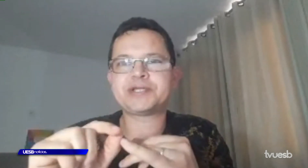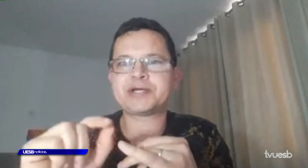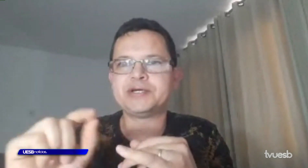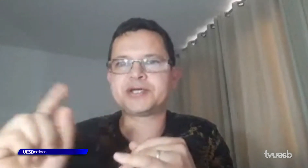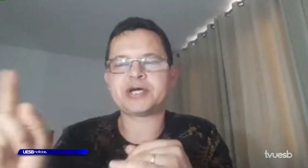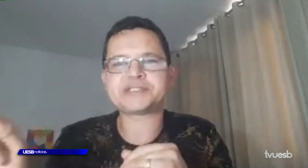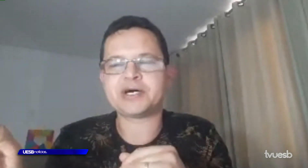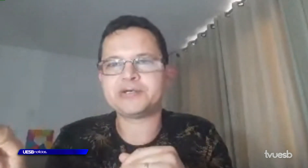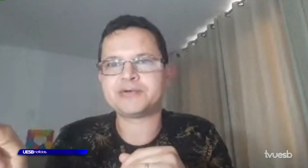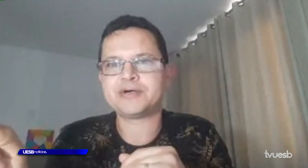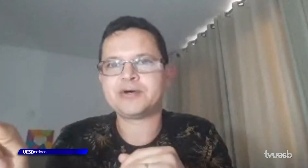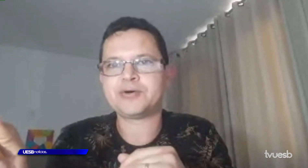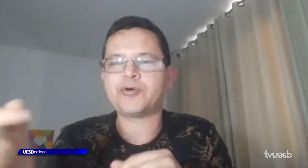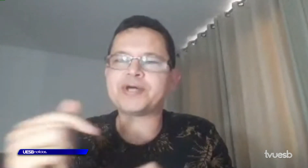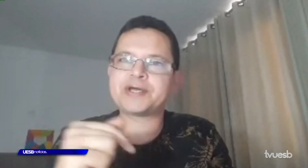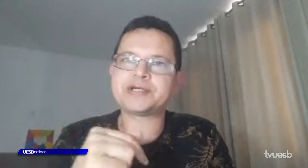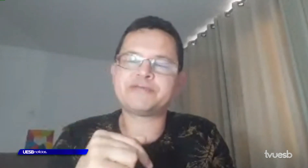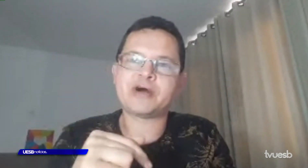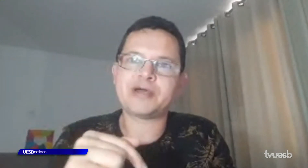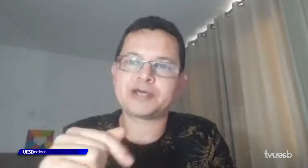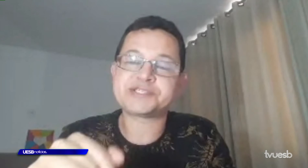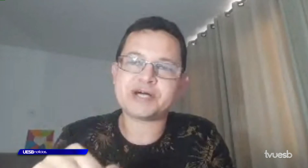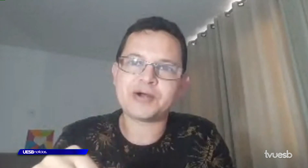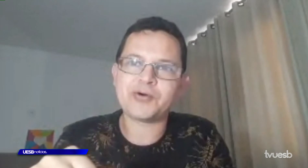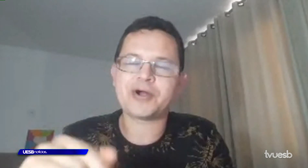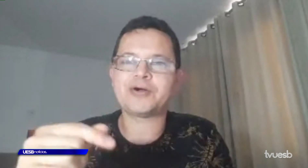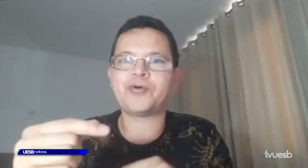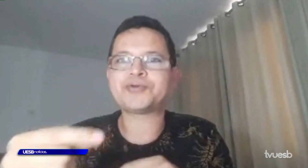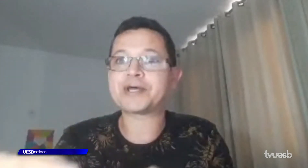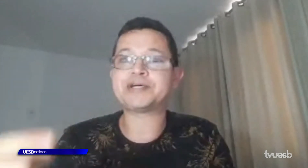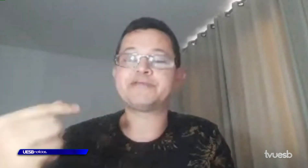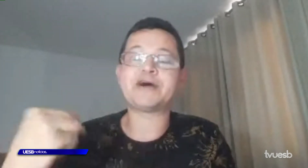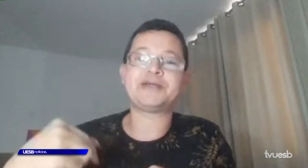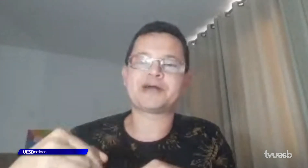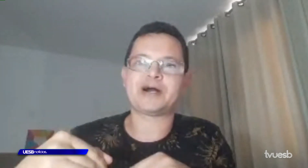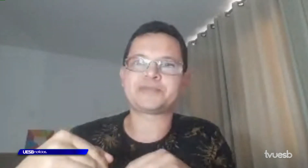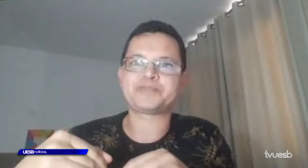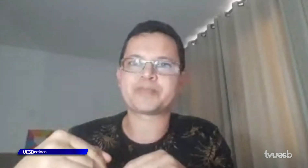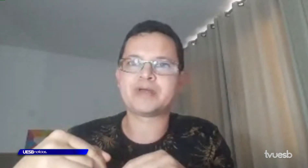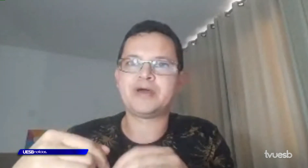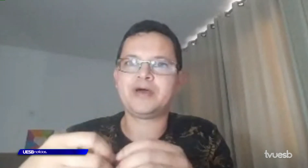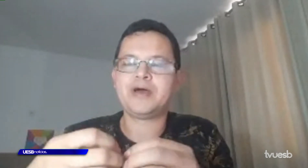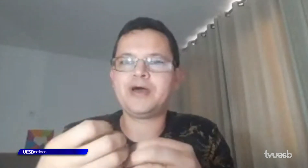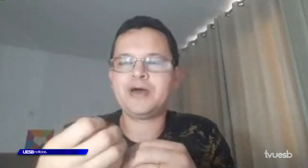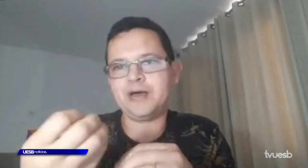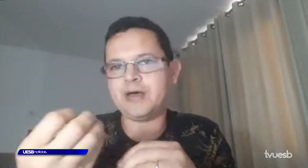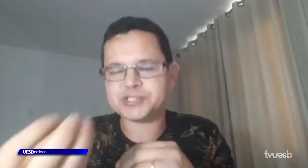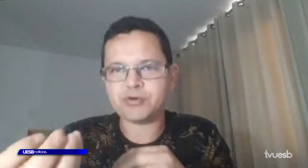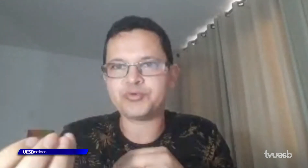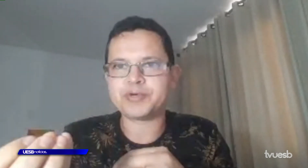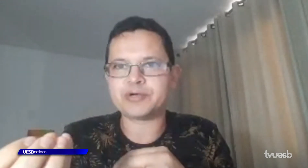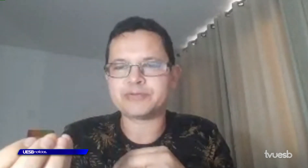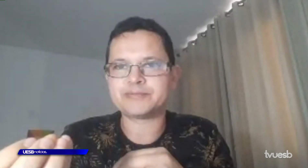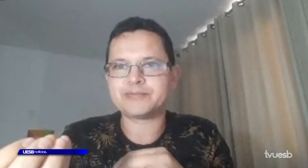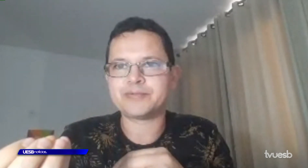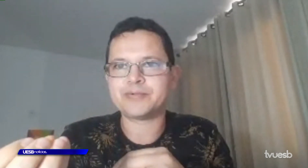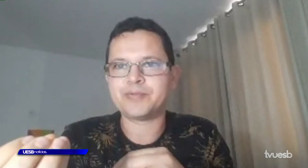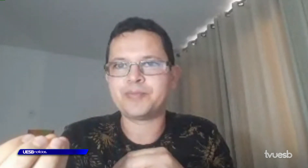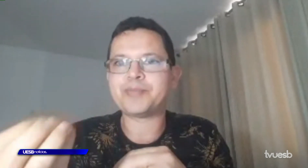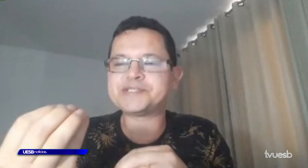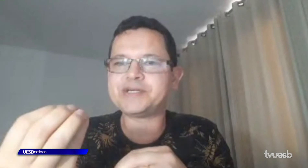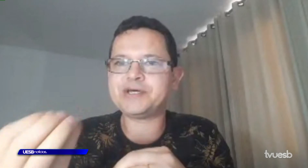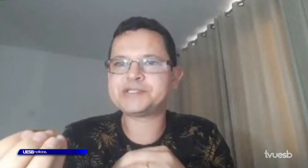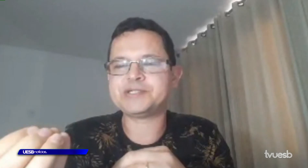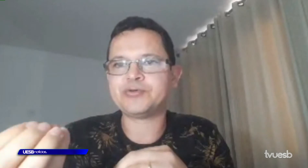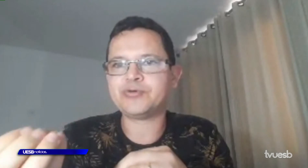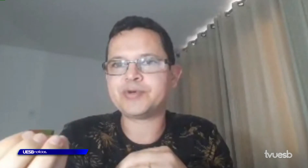seja daquilo que já saiu ou daquilo que vai que está agora o daquilo que vai entrar é só um número